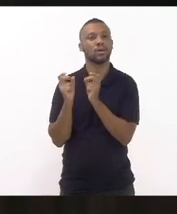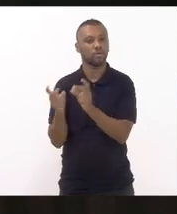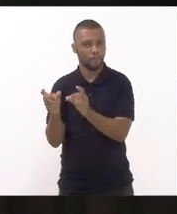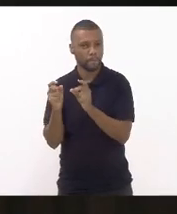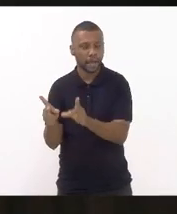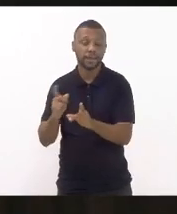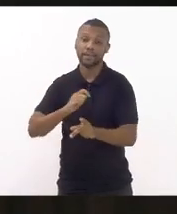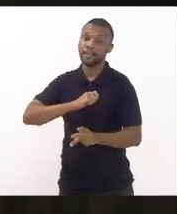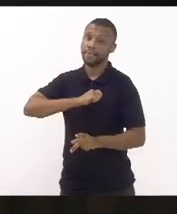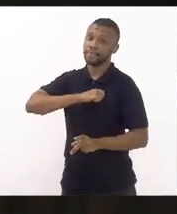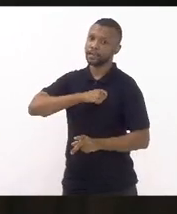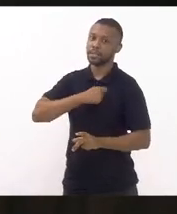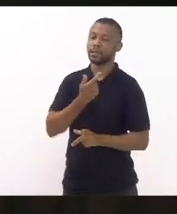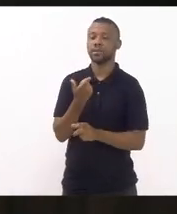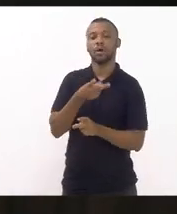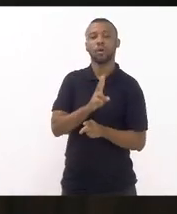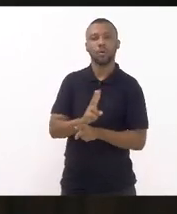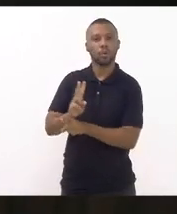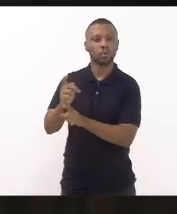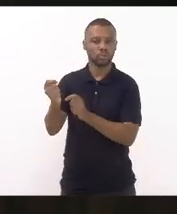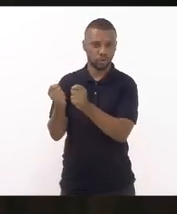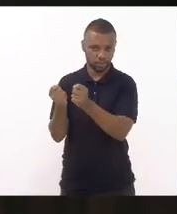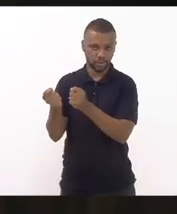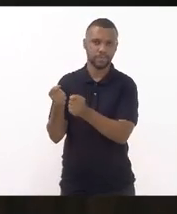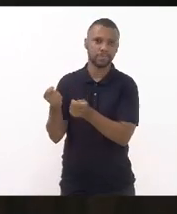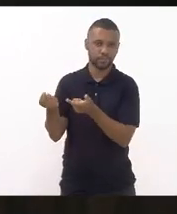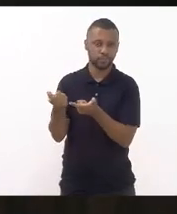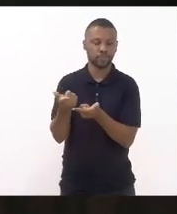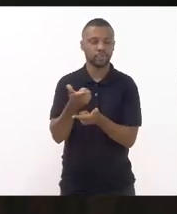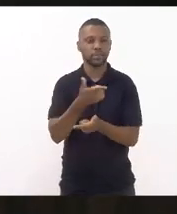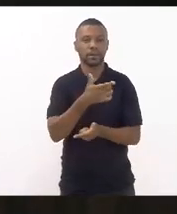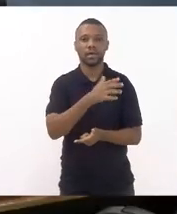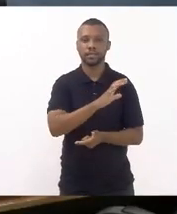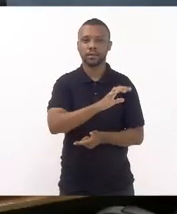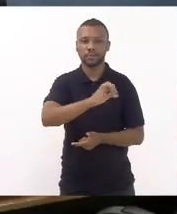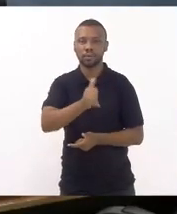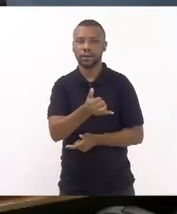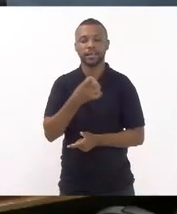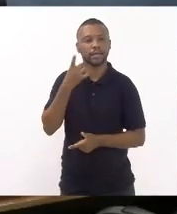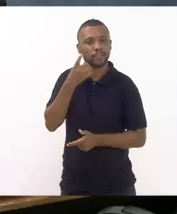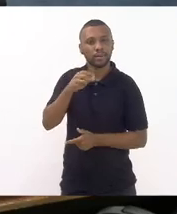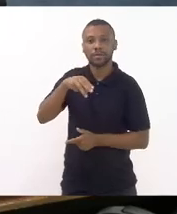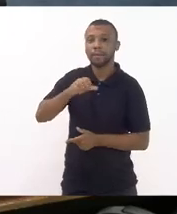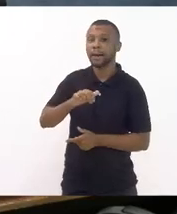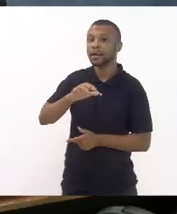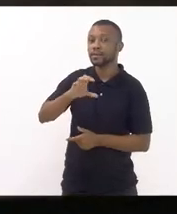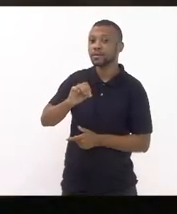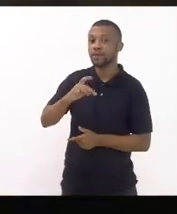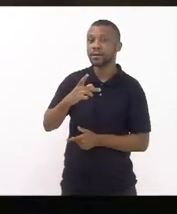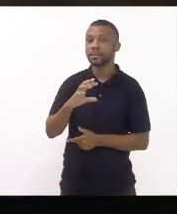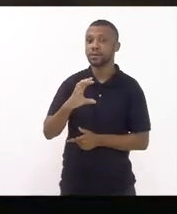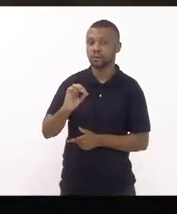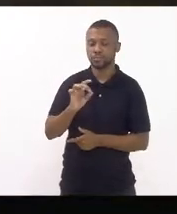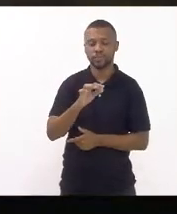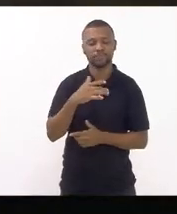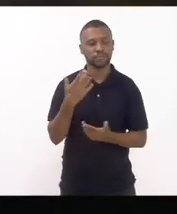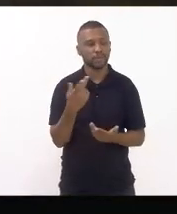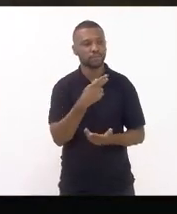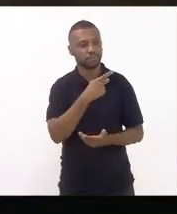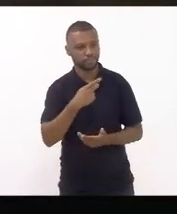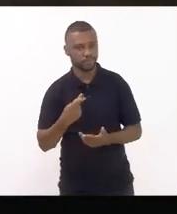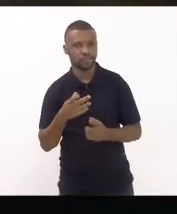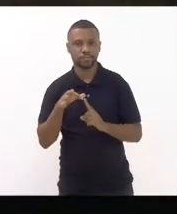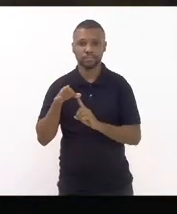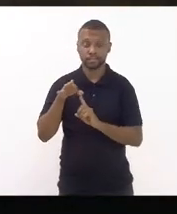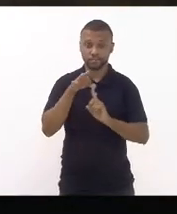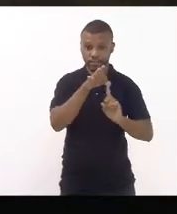Controle. Para emitir parecer pela Comissão de Constituição e Justiça, deputado Márcio Pacheco. Senhora Presidente, eu me dirijo a Vossa Excelência e ao deputado